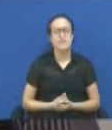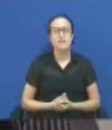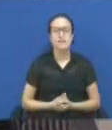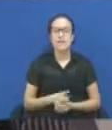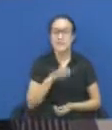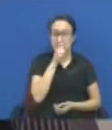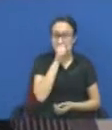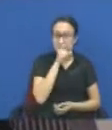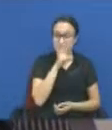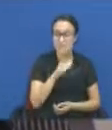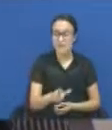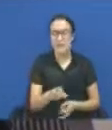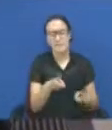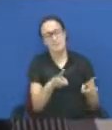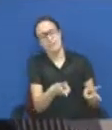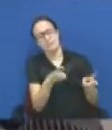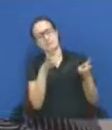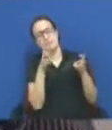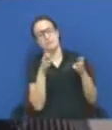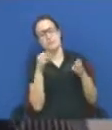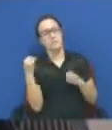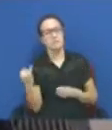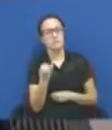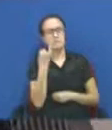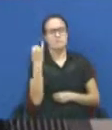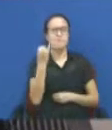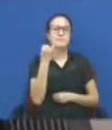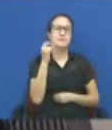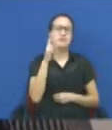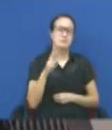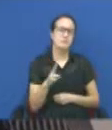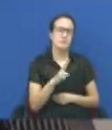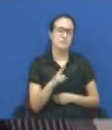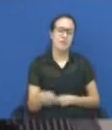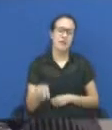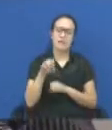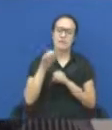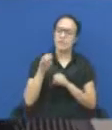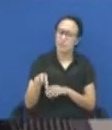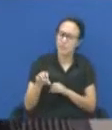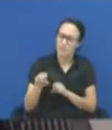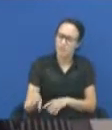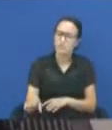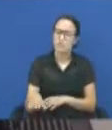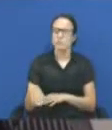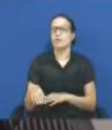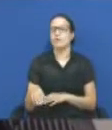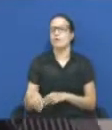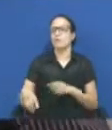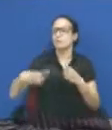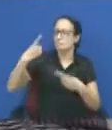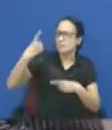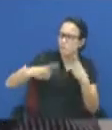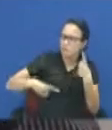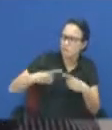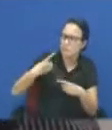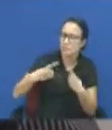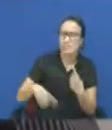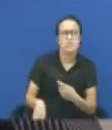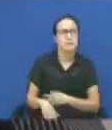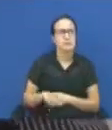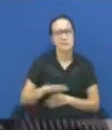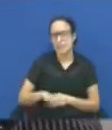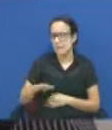a importância do padre Zezinho, o quanto educador na fé cristã, quanto debatedor, inclusive da criança